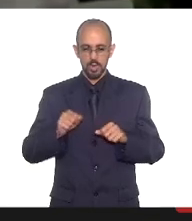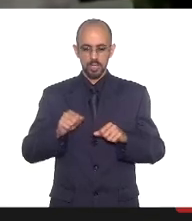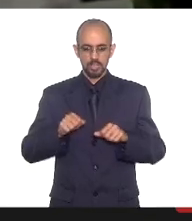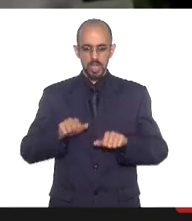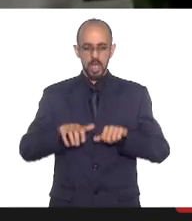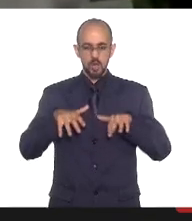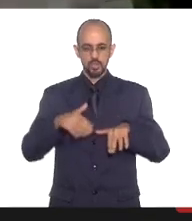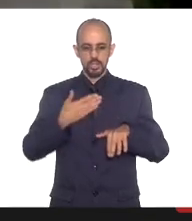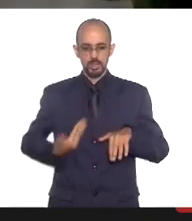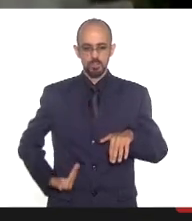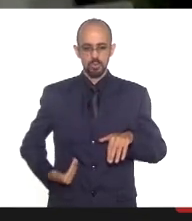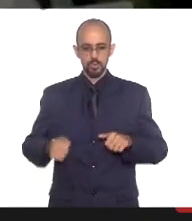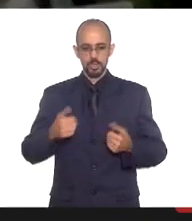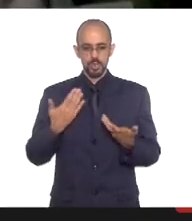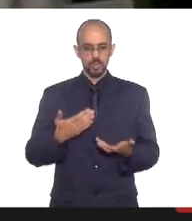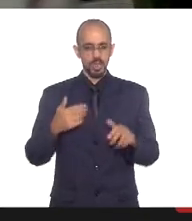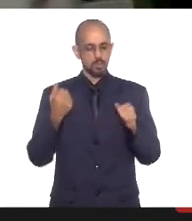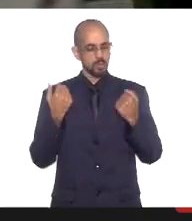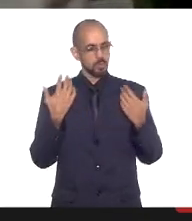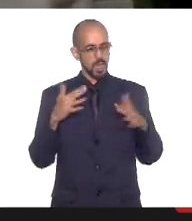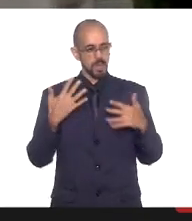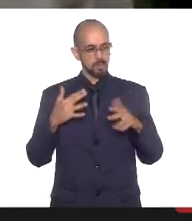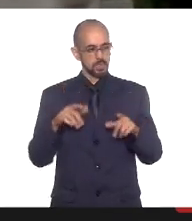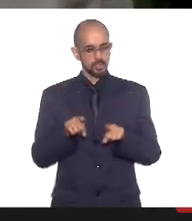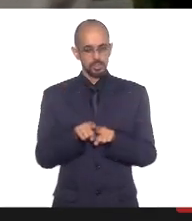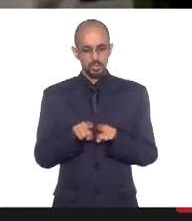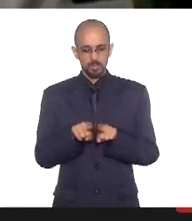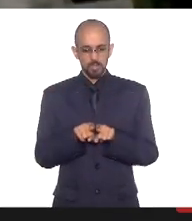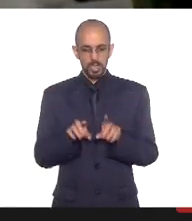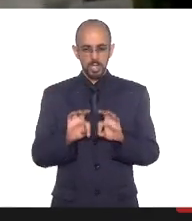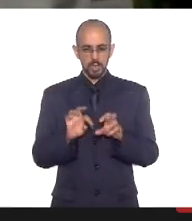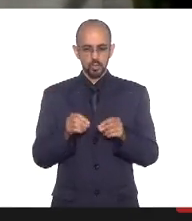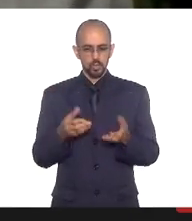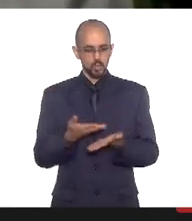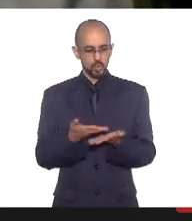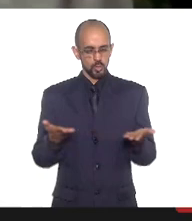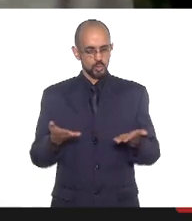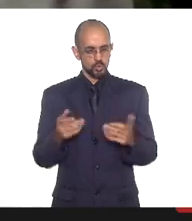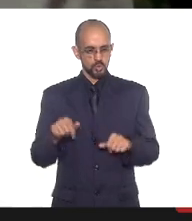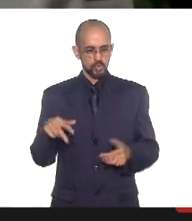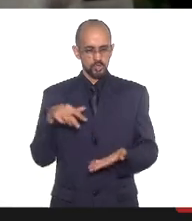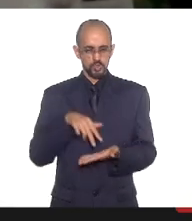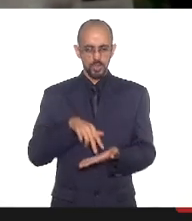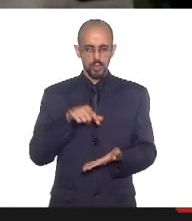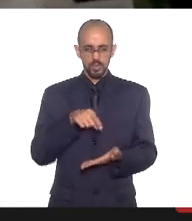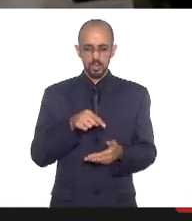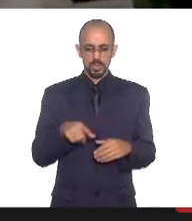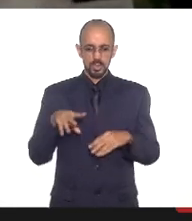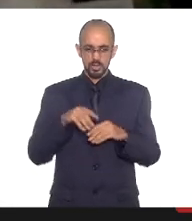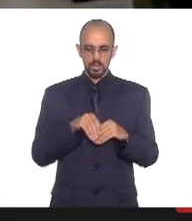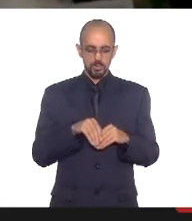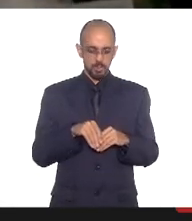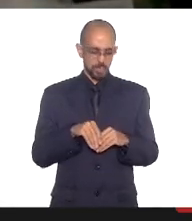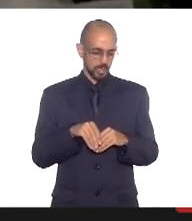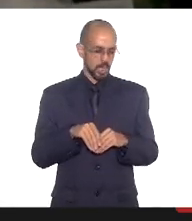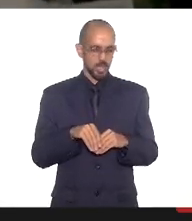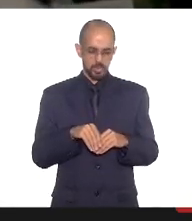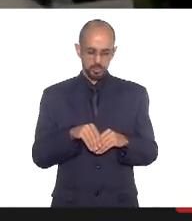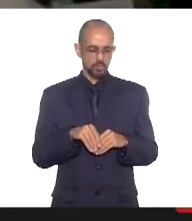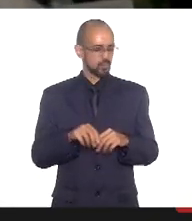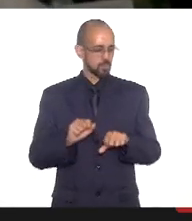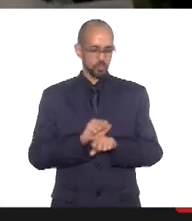pública eu gostaria de parabenizar a minha a todos EA todas que fizeram suas intervenções foram